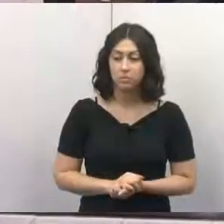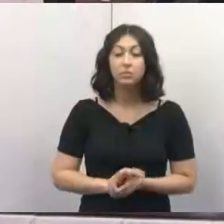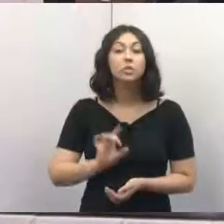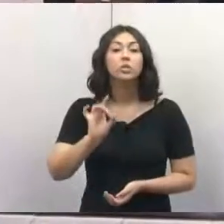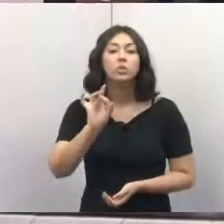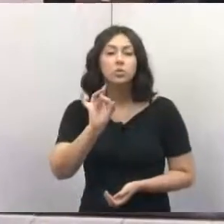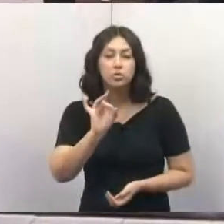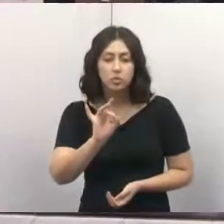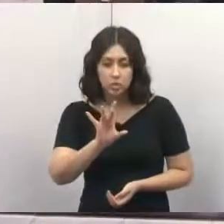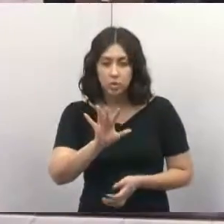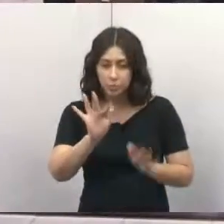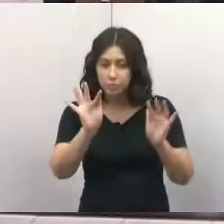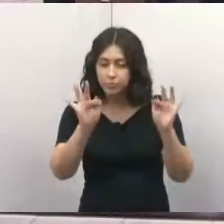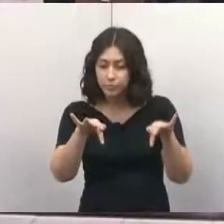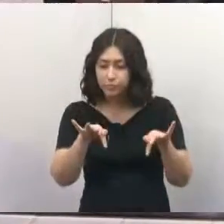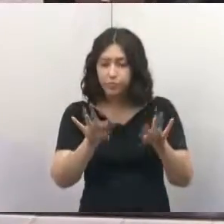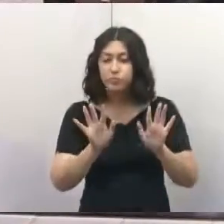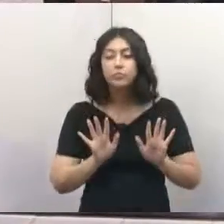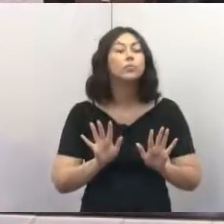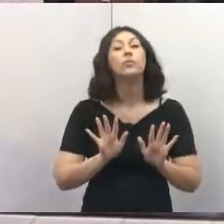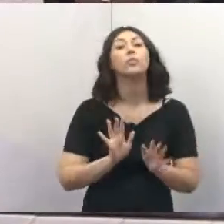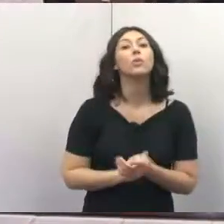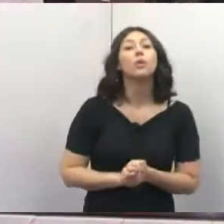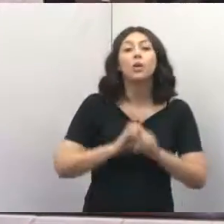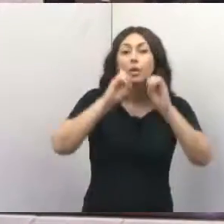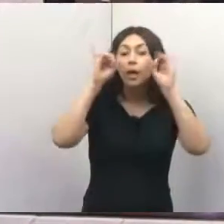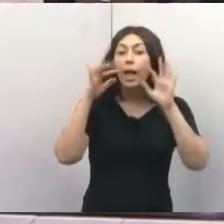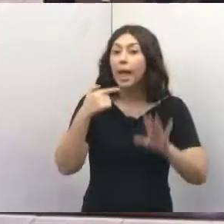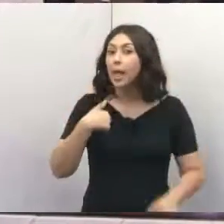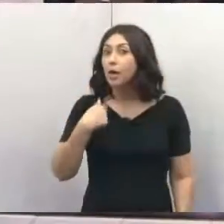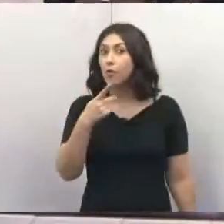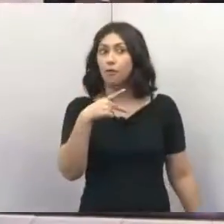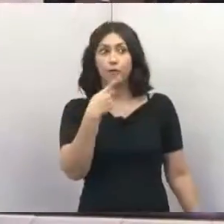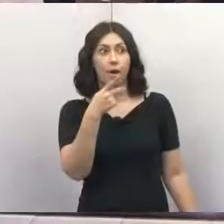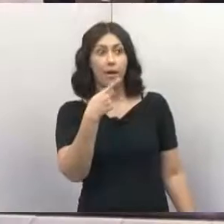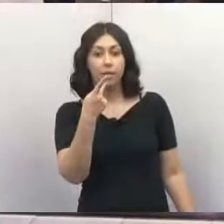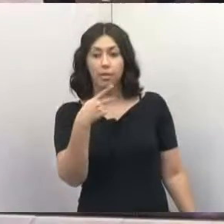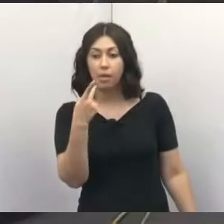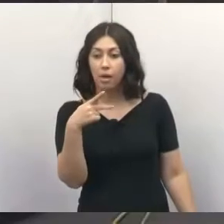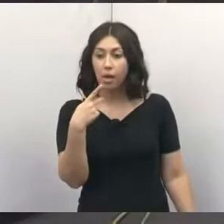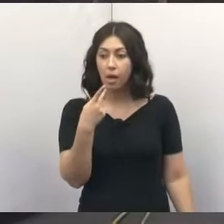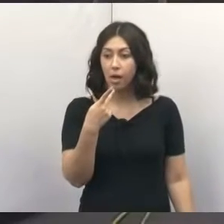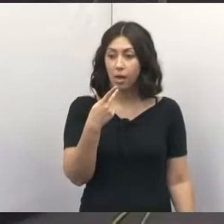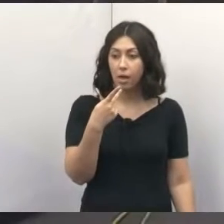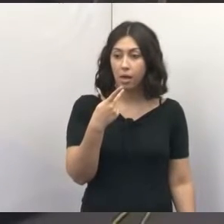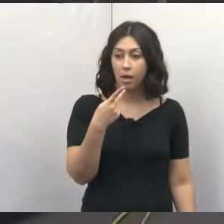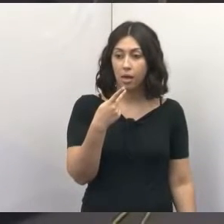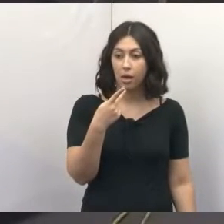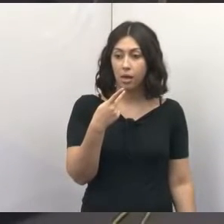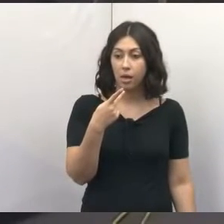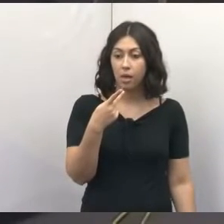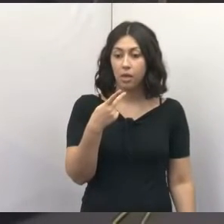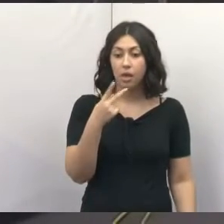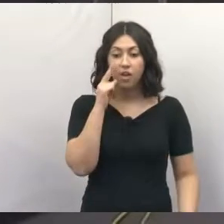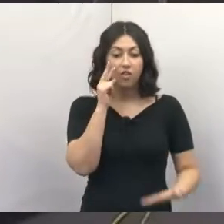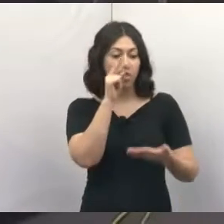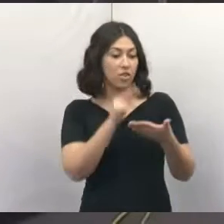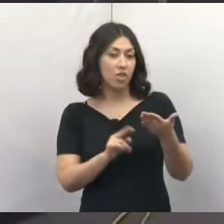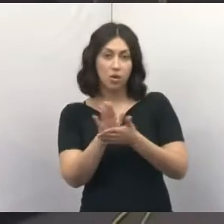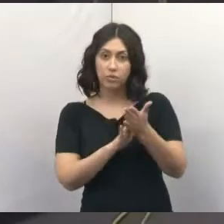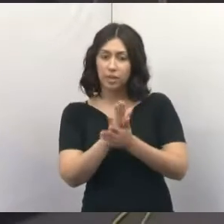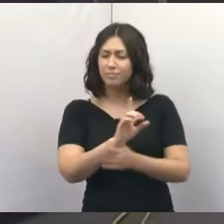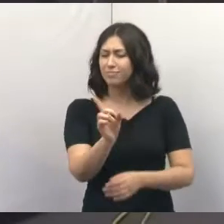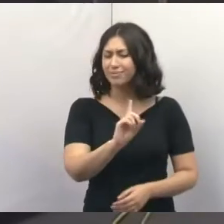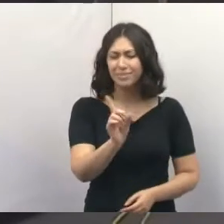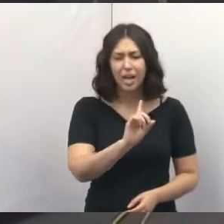Só aqui para continuar. Então, só deixar claro que eu não falei, né, do doutor Rodrigo, nada sobre vereador